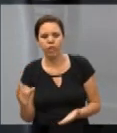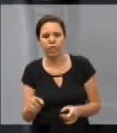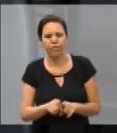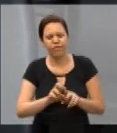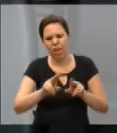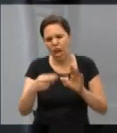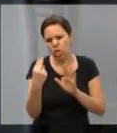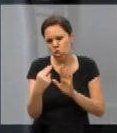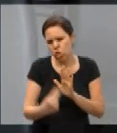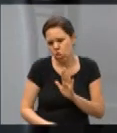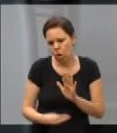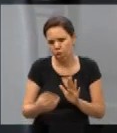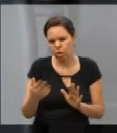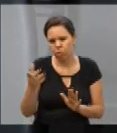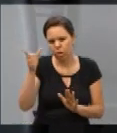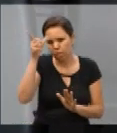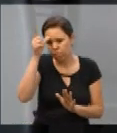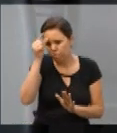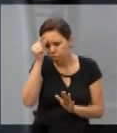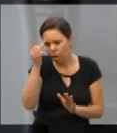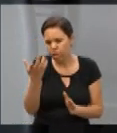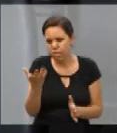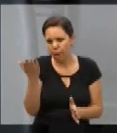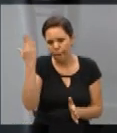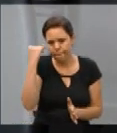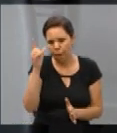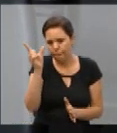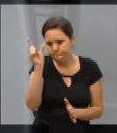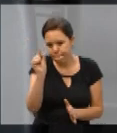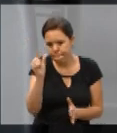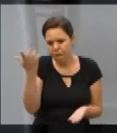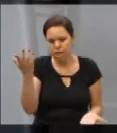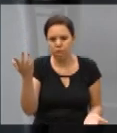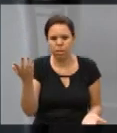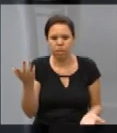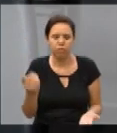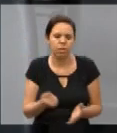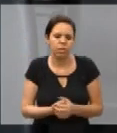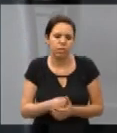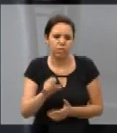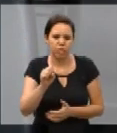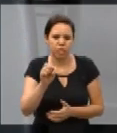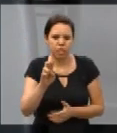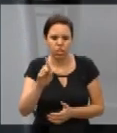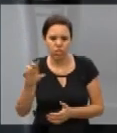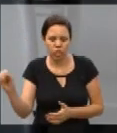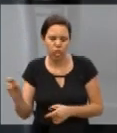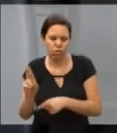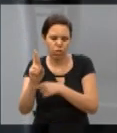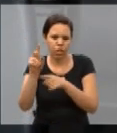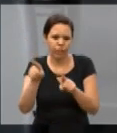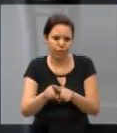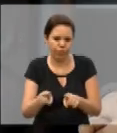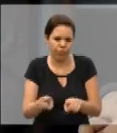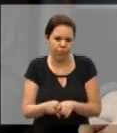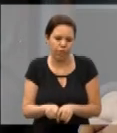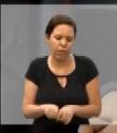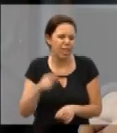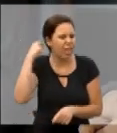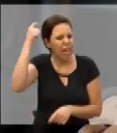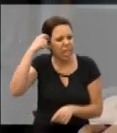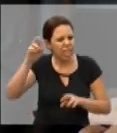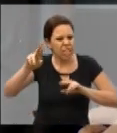nome que sabia de menos, né? Ele tem muitas referências, né? Sérgio Leone, para ele é uma grande referência. O próprio